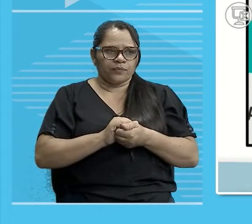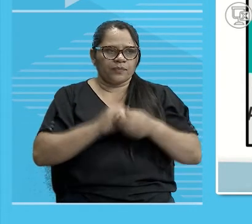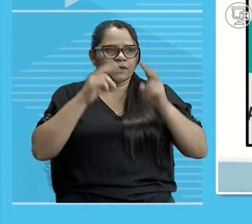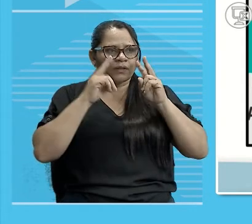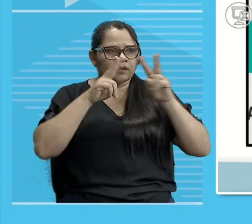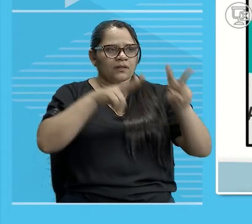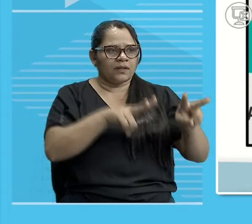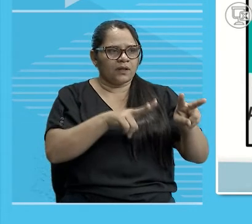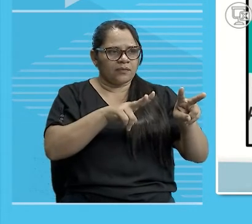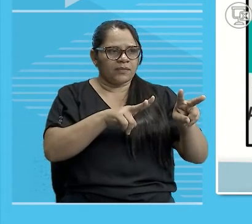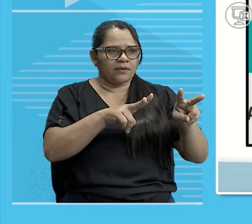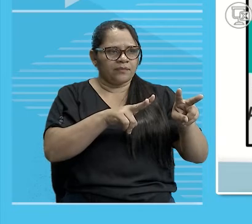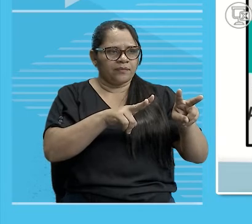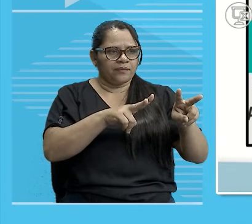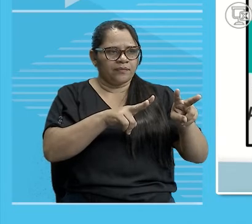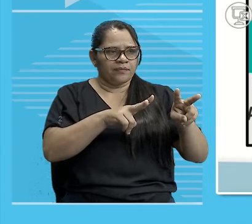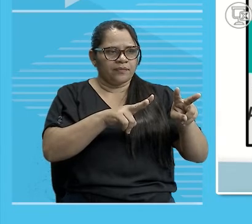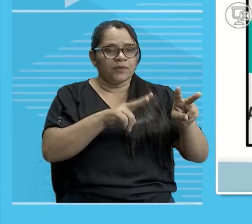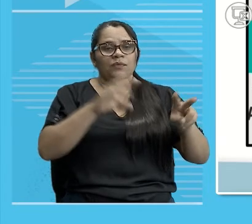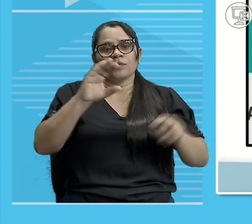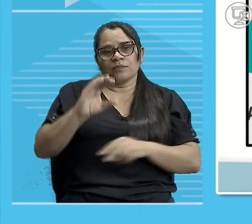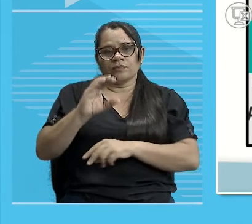Cyber segurança